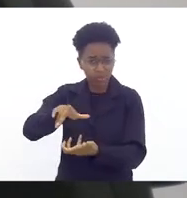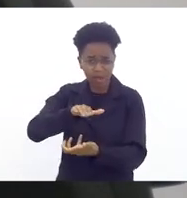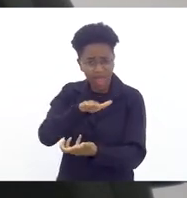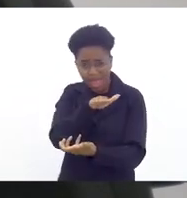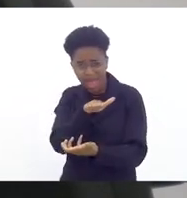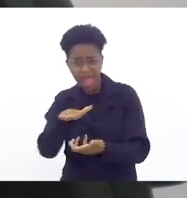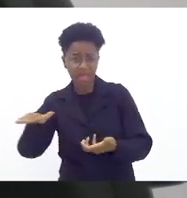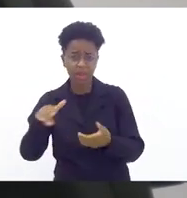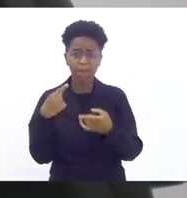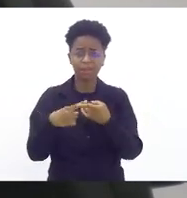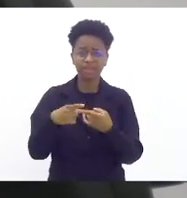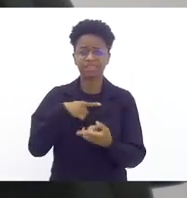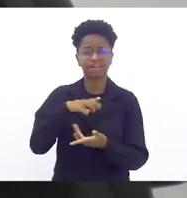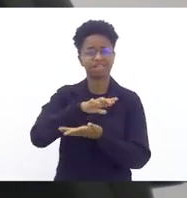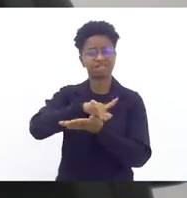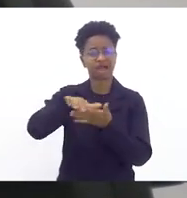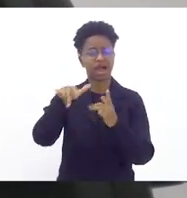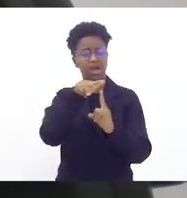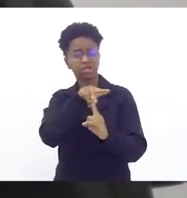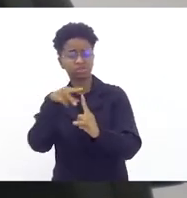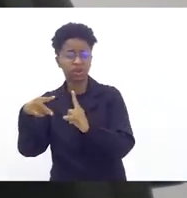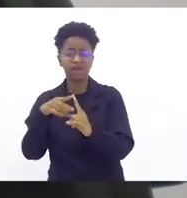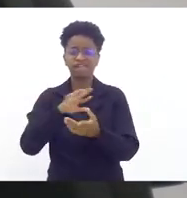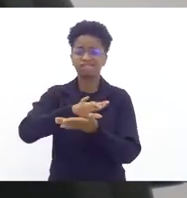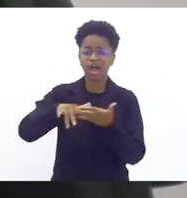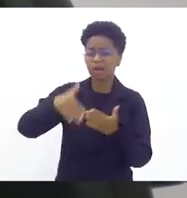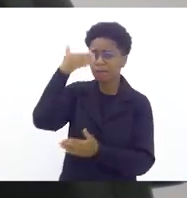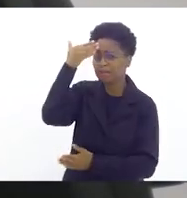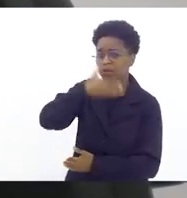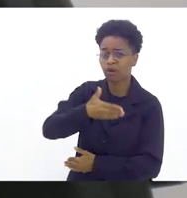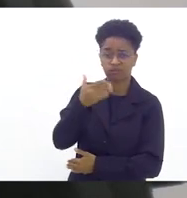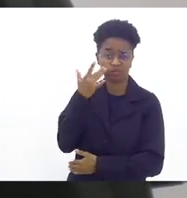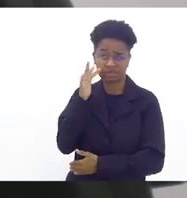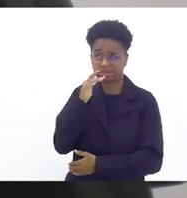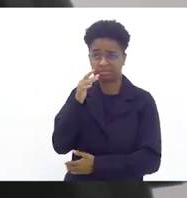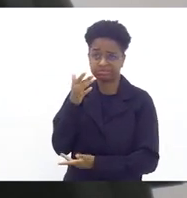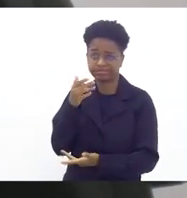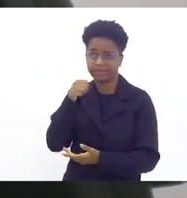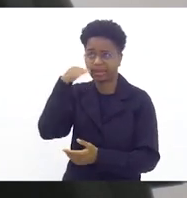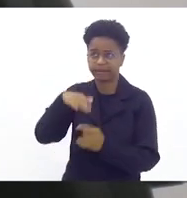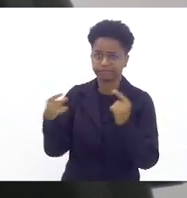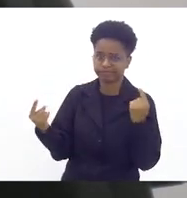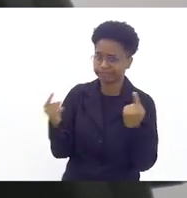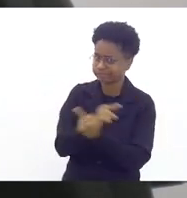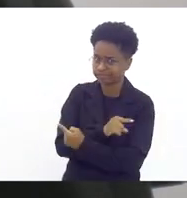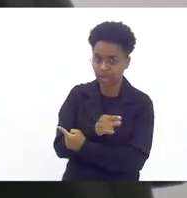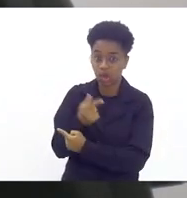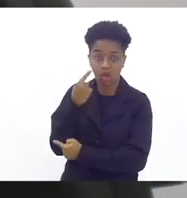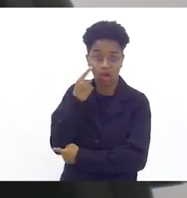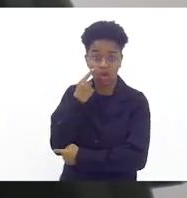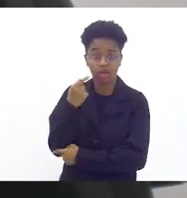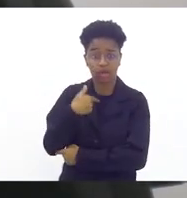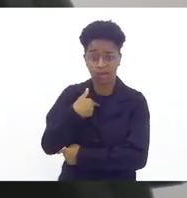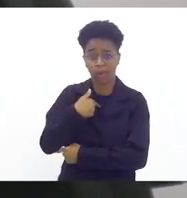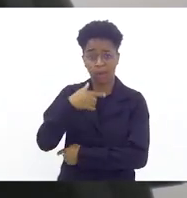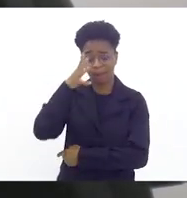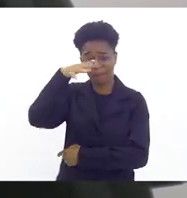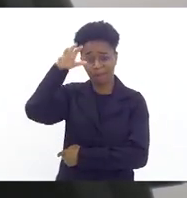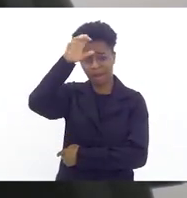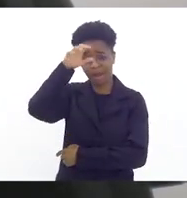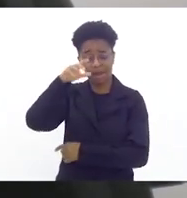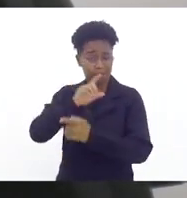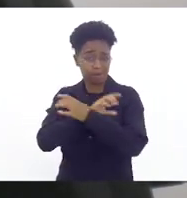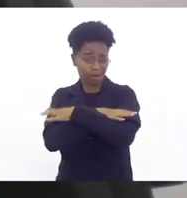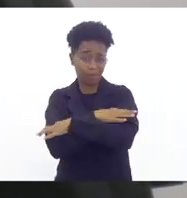porque existem mil concepções e mil provas de sabe lá Deus quem é o contrário, e olha eu aqui macumbeira falando em Deus,